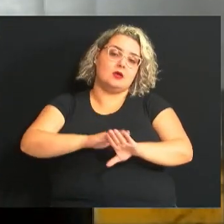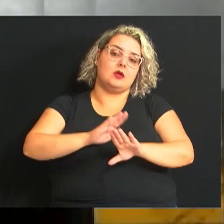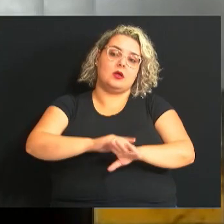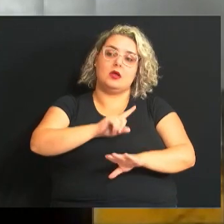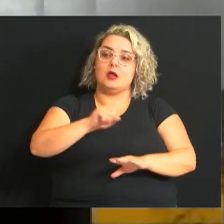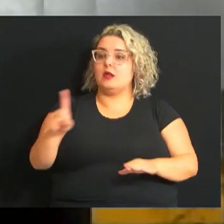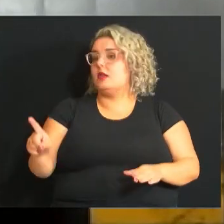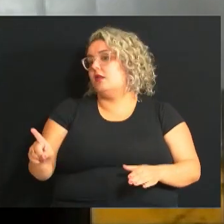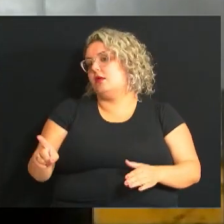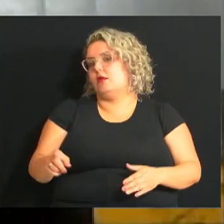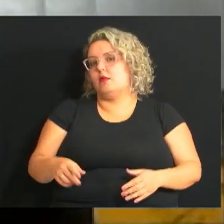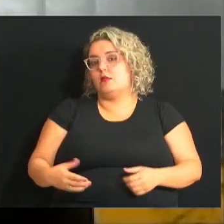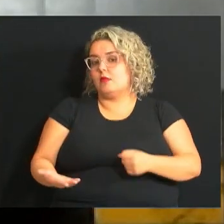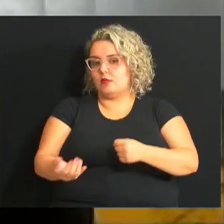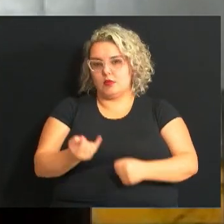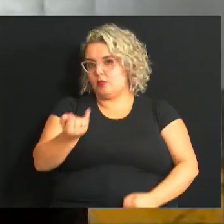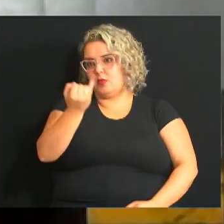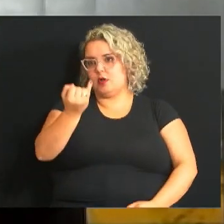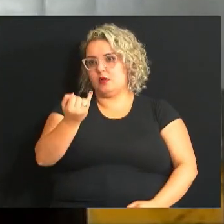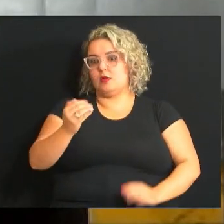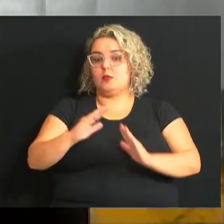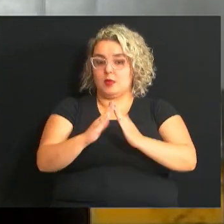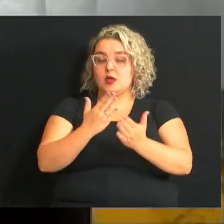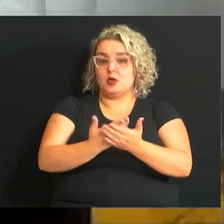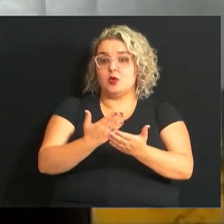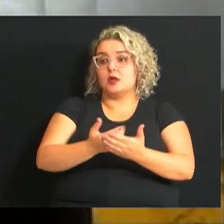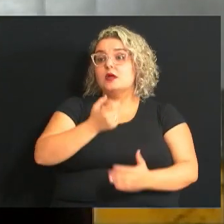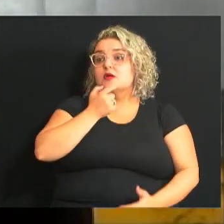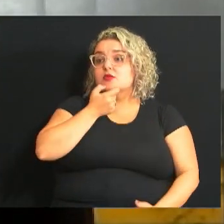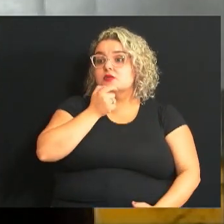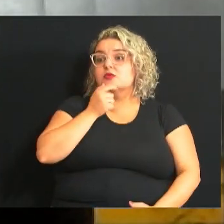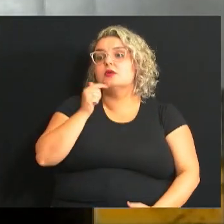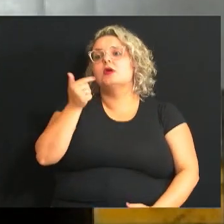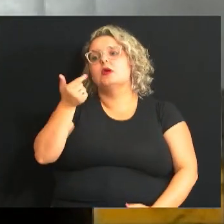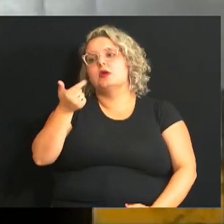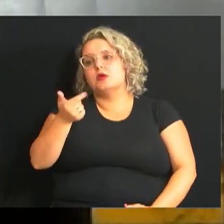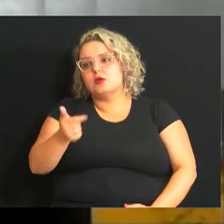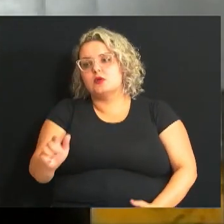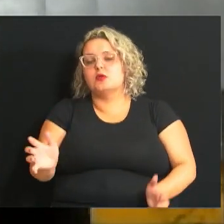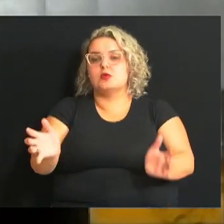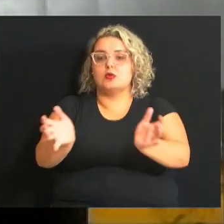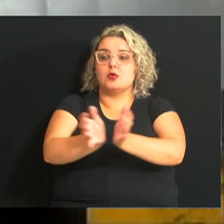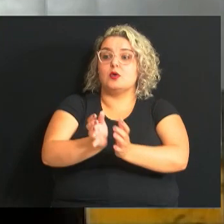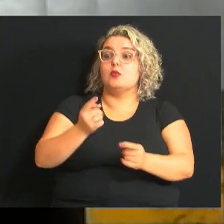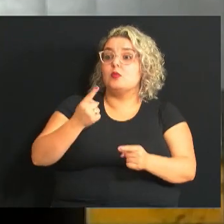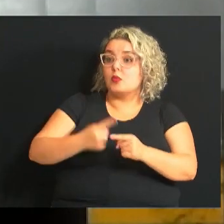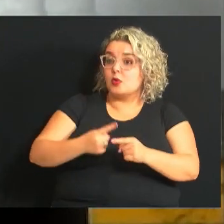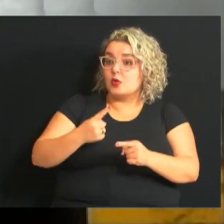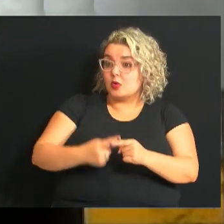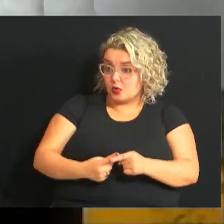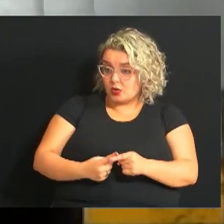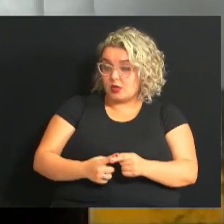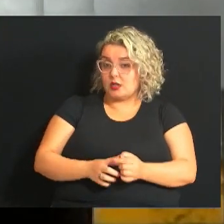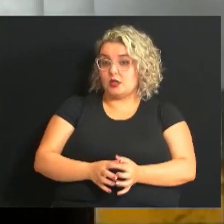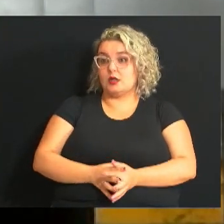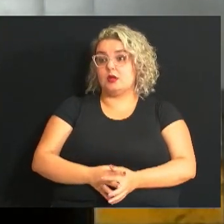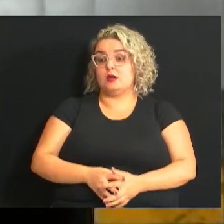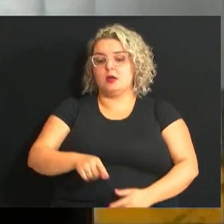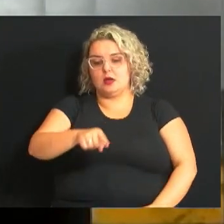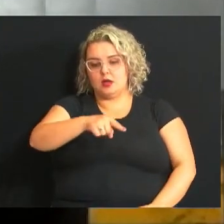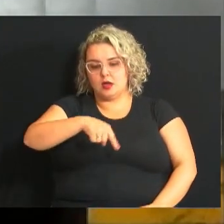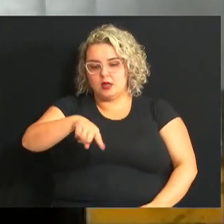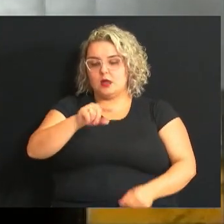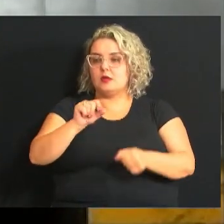a Newcastle Idiomas, e a gente manteve ali a equipe, porque, se foram eles que fizeram a